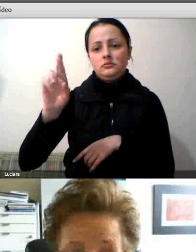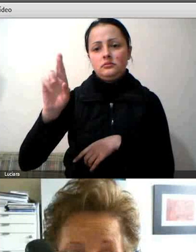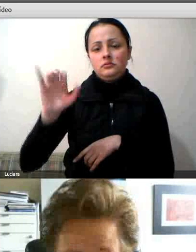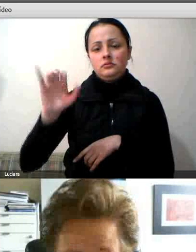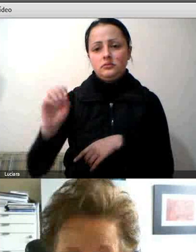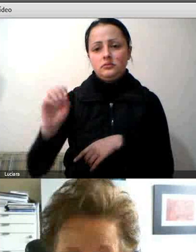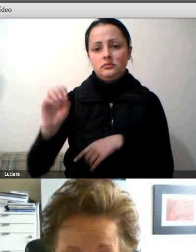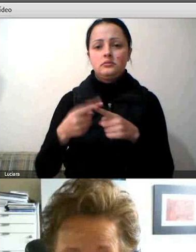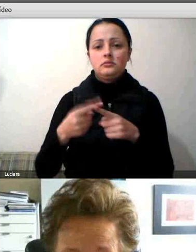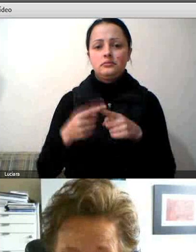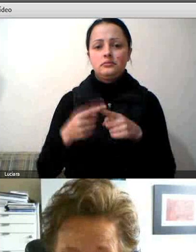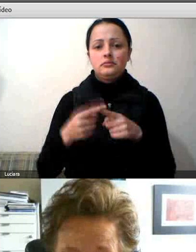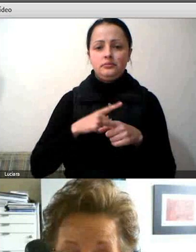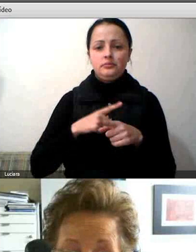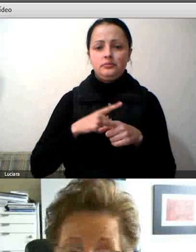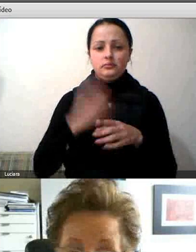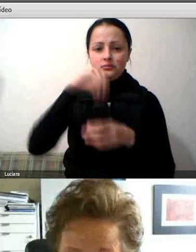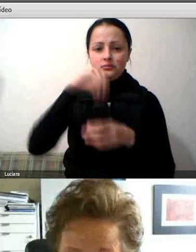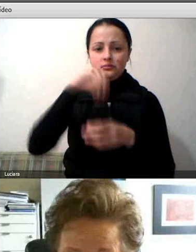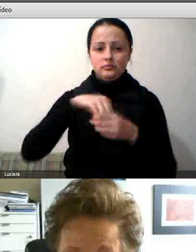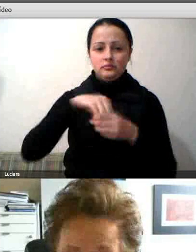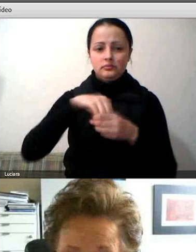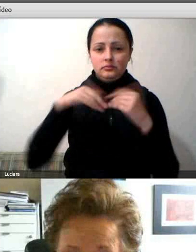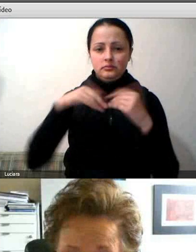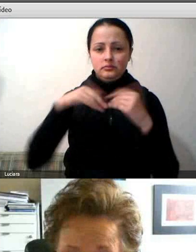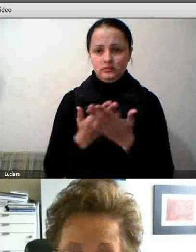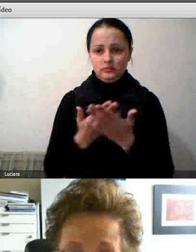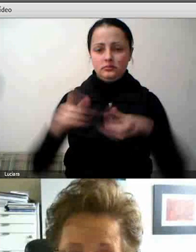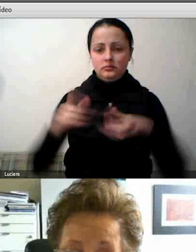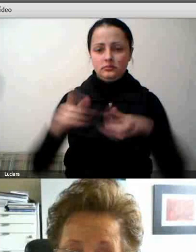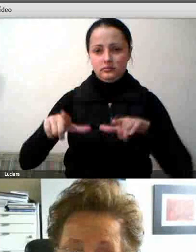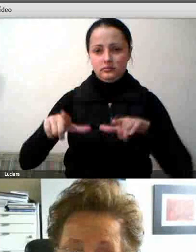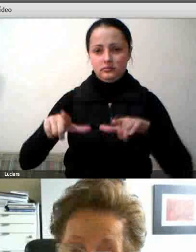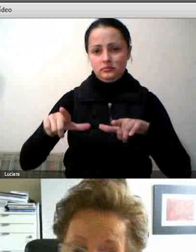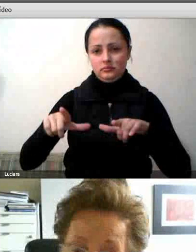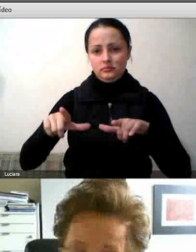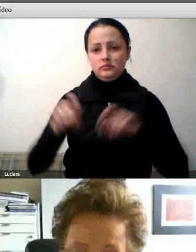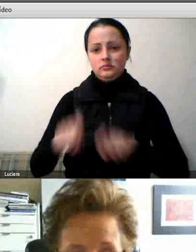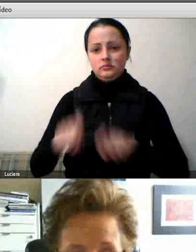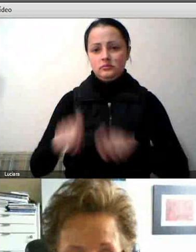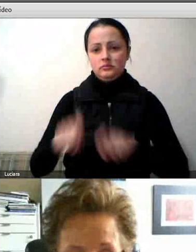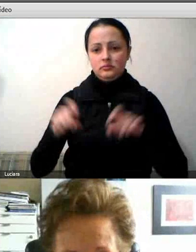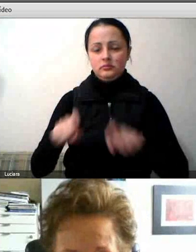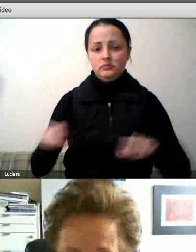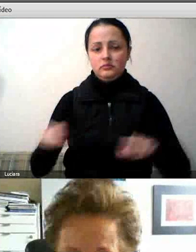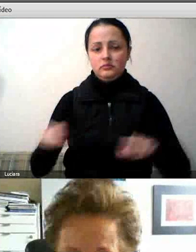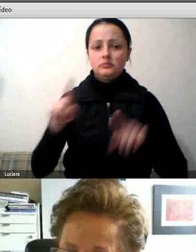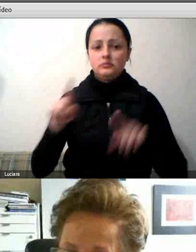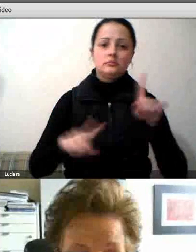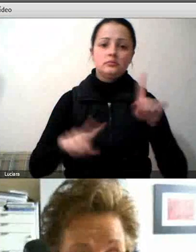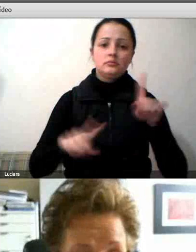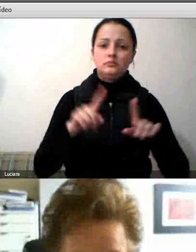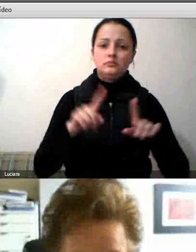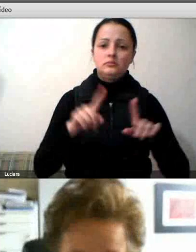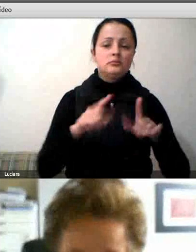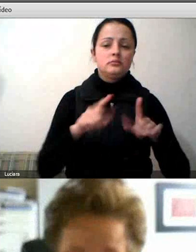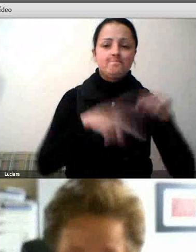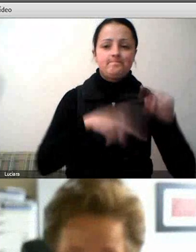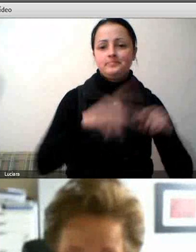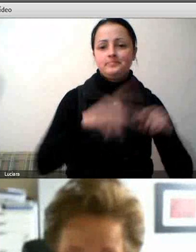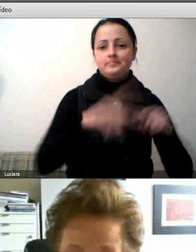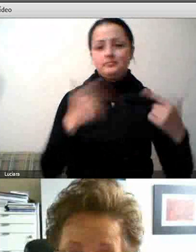e abandonando o anterior, porque a presença do laboratório na escola tem recursos que o laptop na mão do aluno na sala de aula não